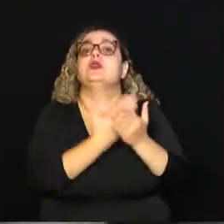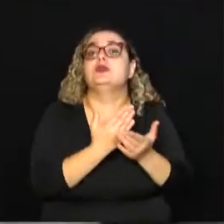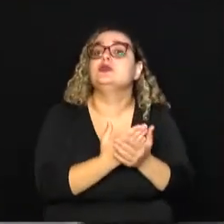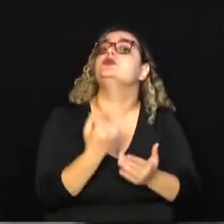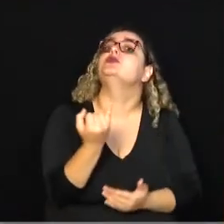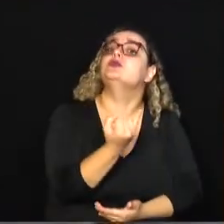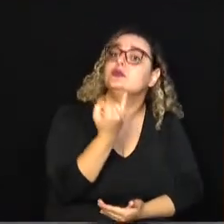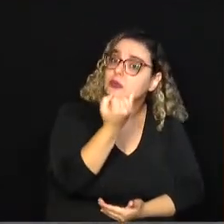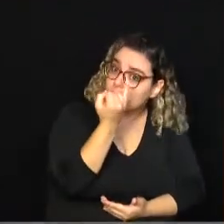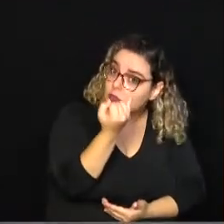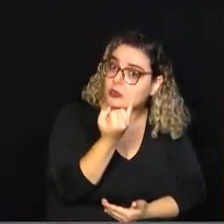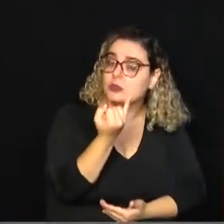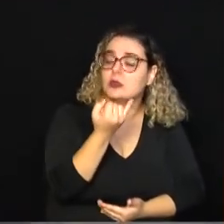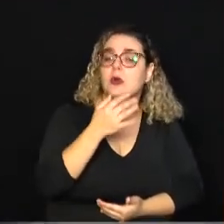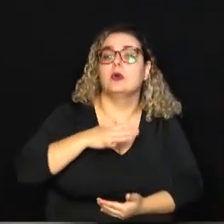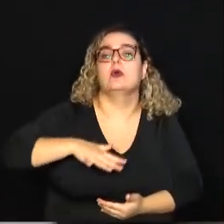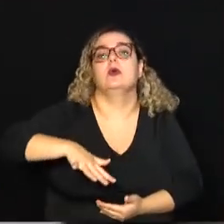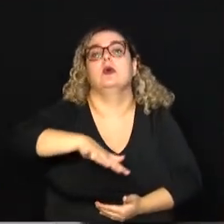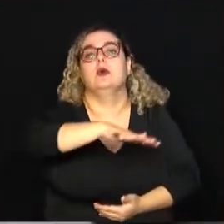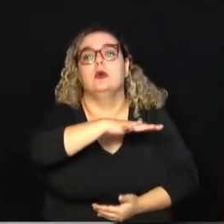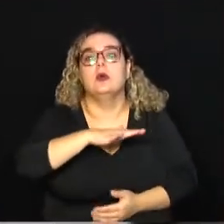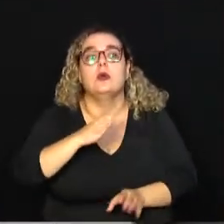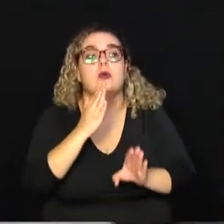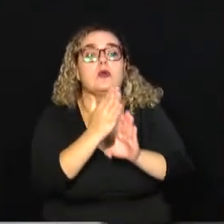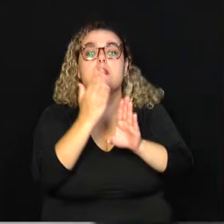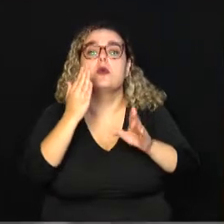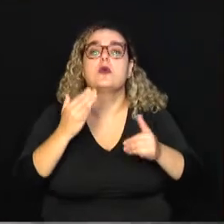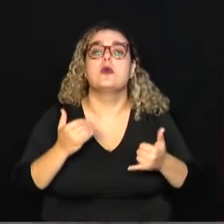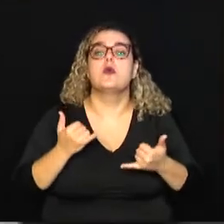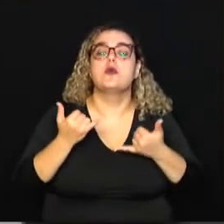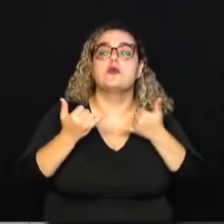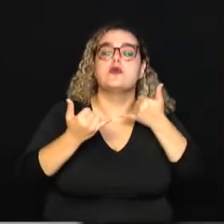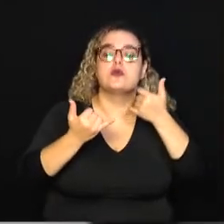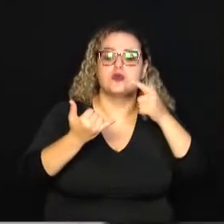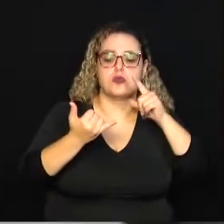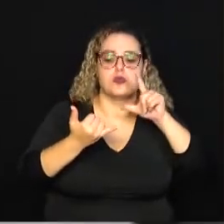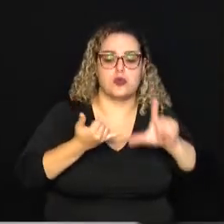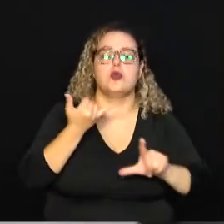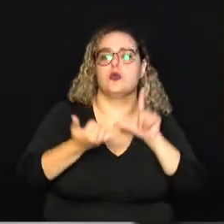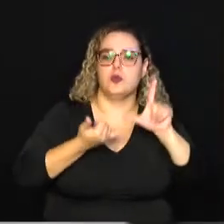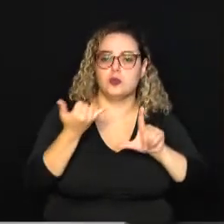importante, né? O espaço de encontro lúdico para as crianças, mas também